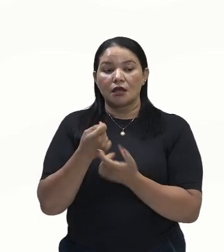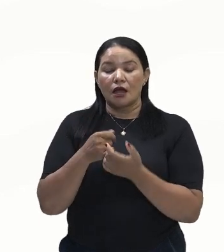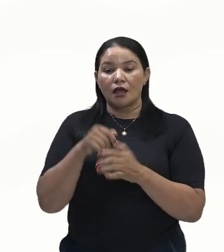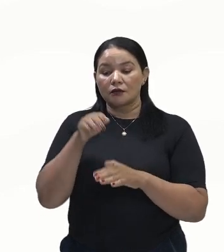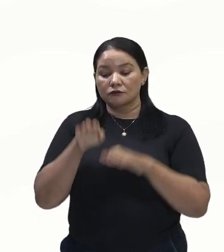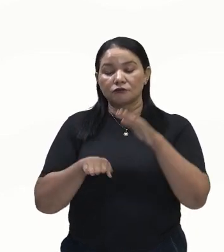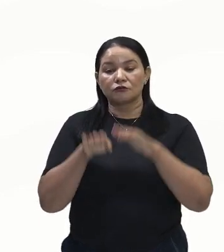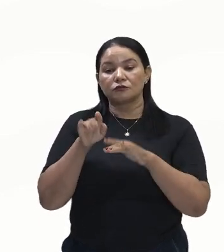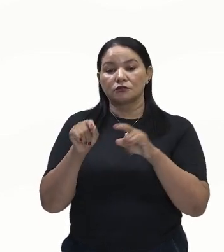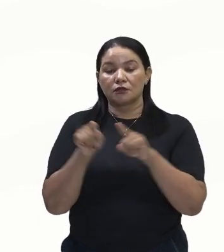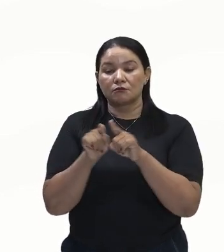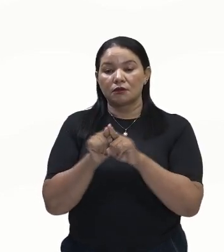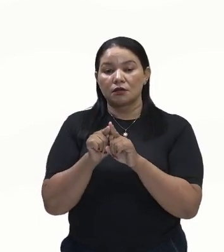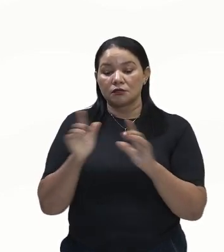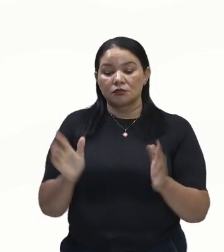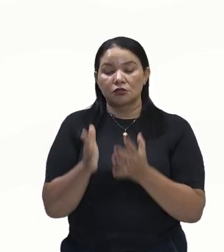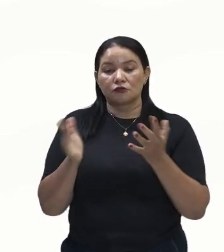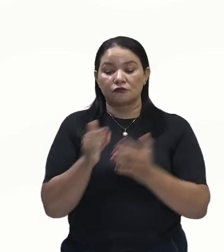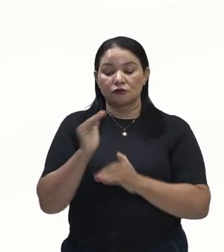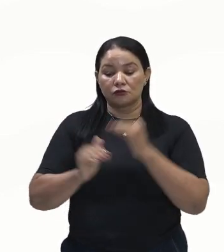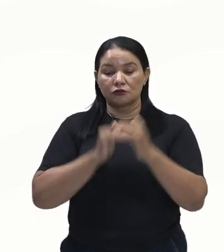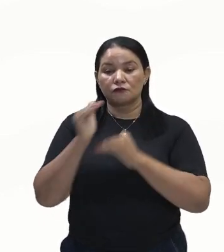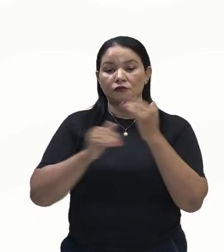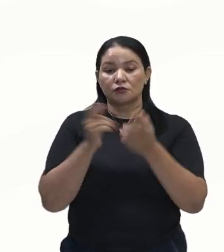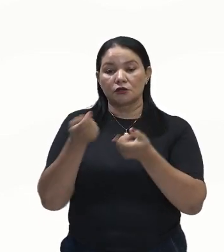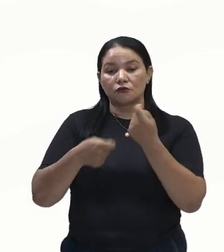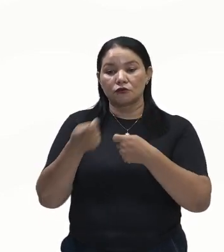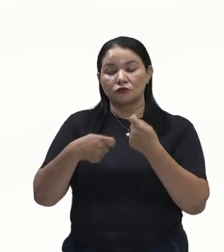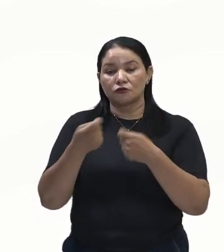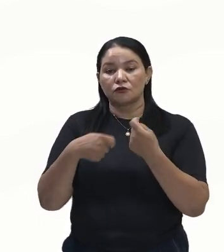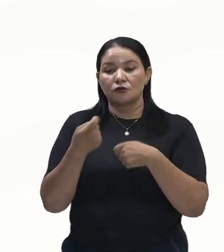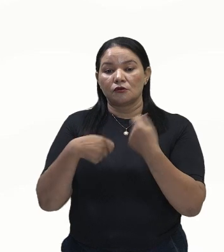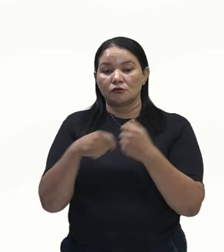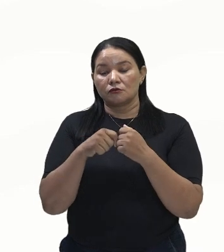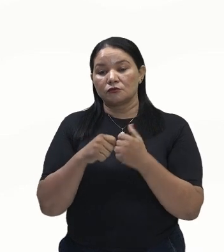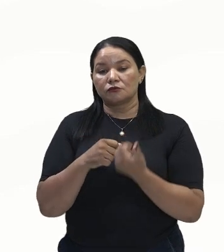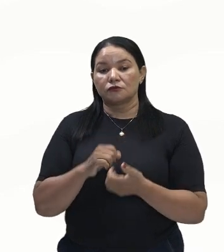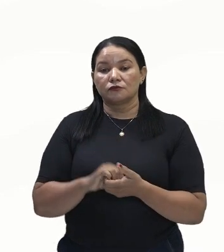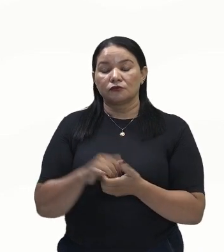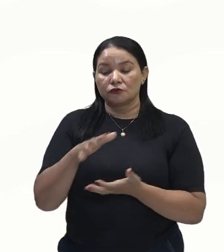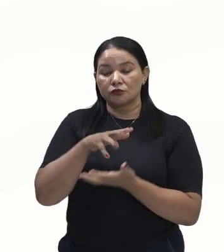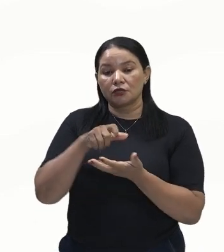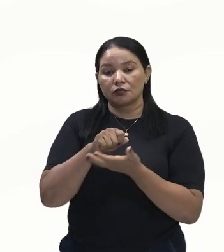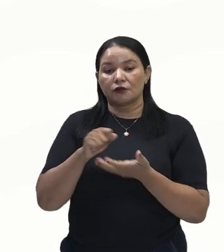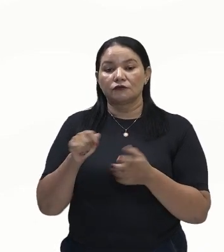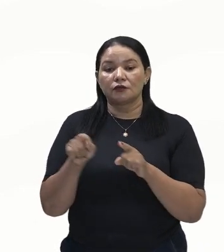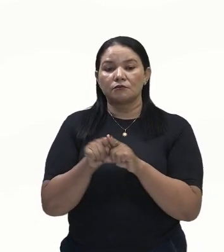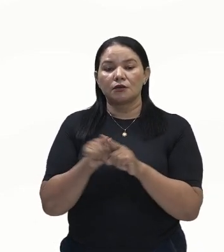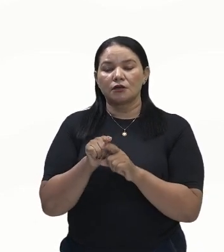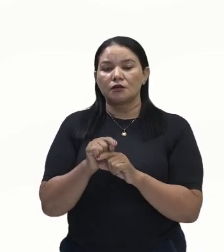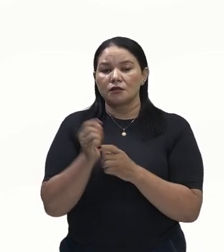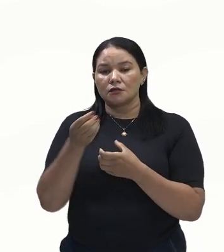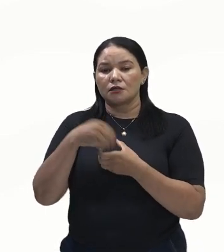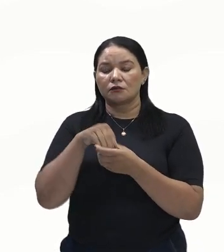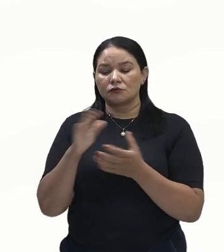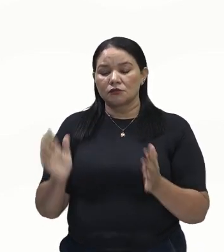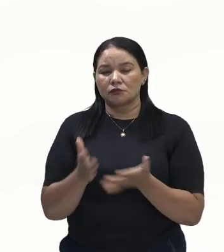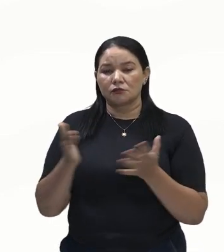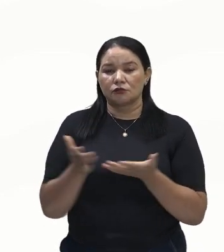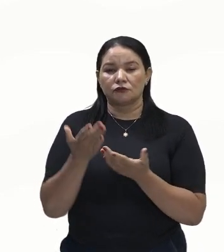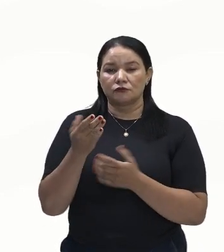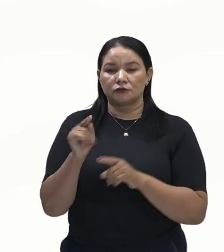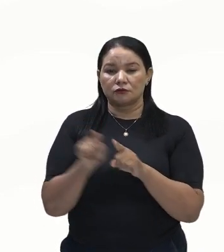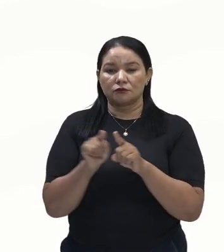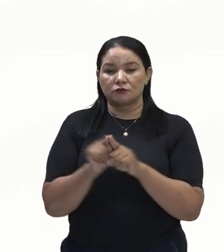também promover o desenvolvimento econômico sustentável. Dentre os incentivos, e funcionamento